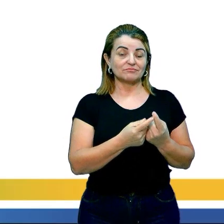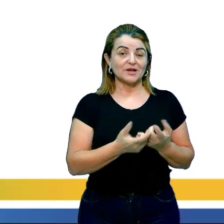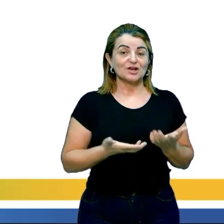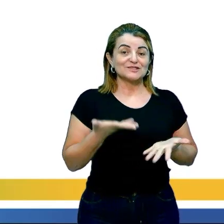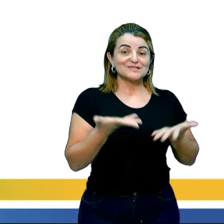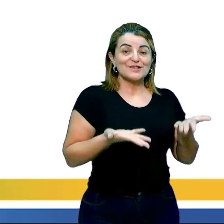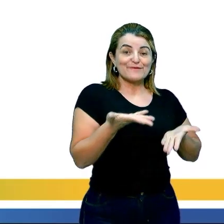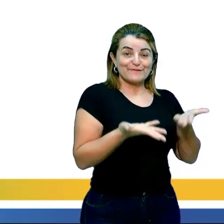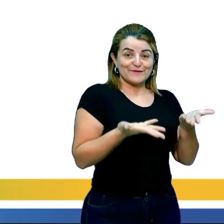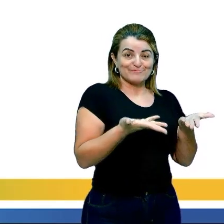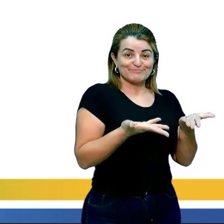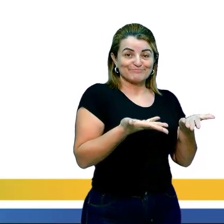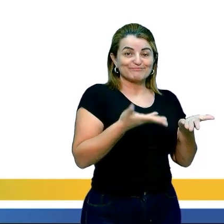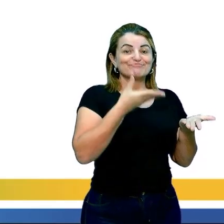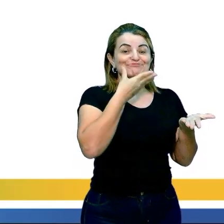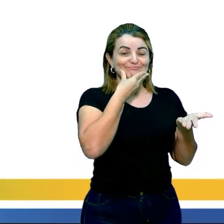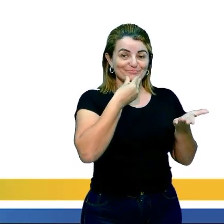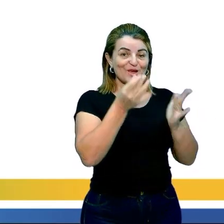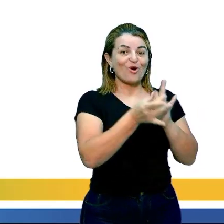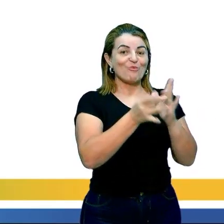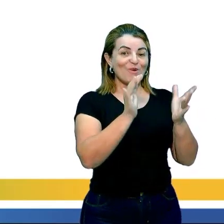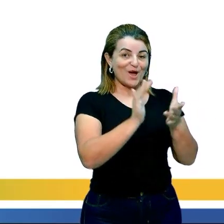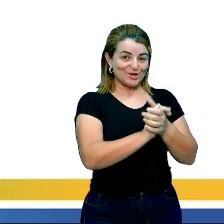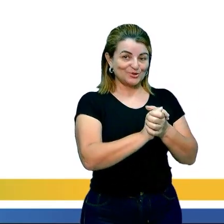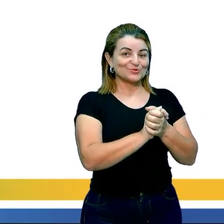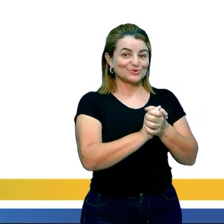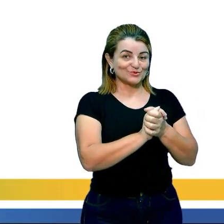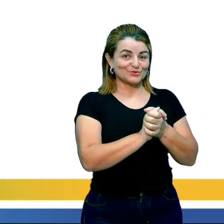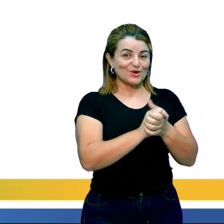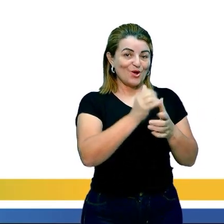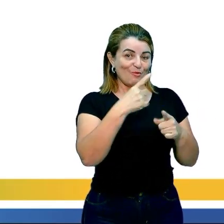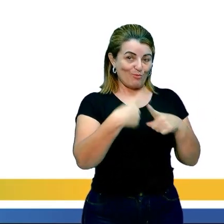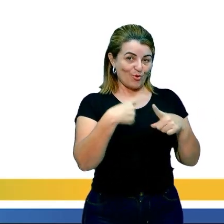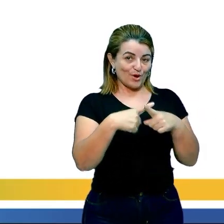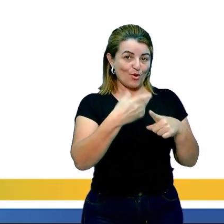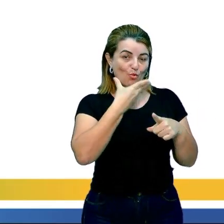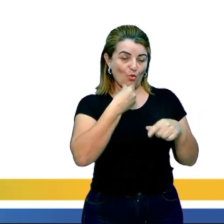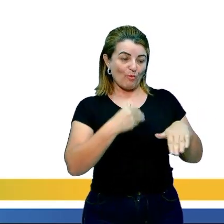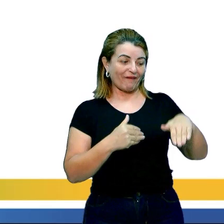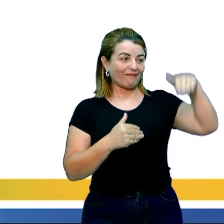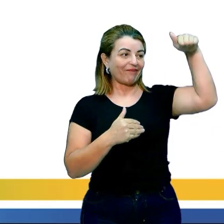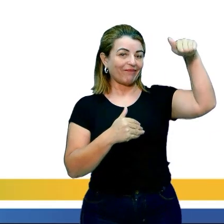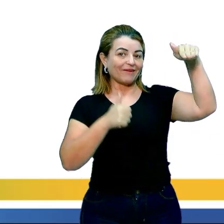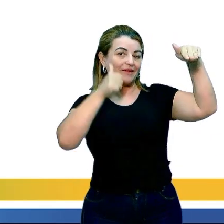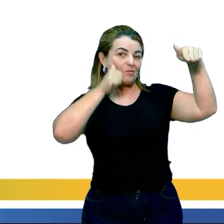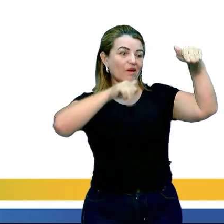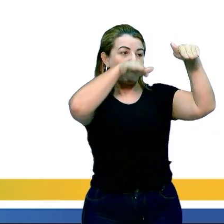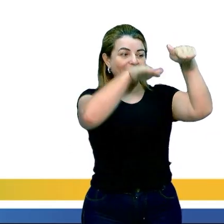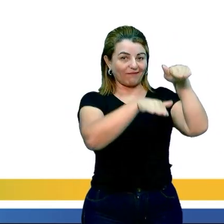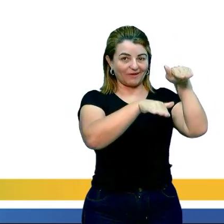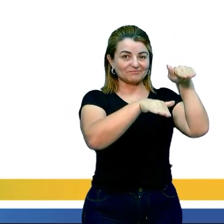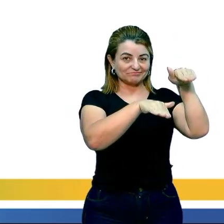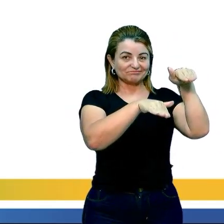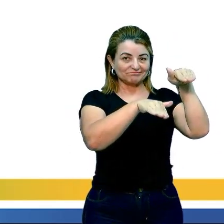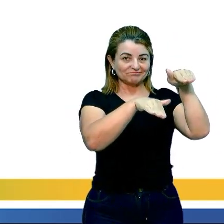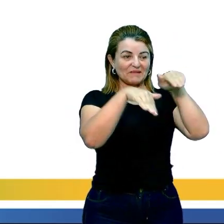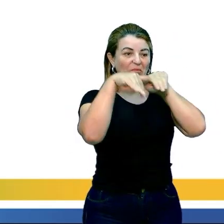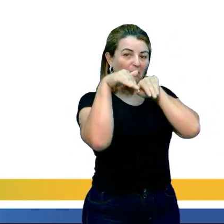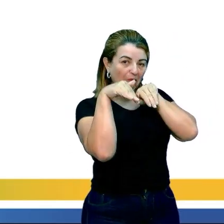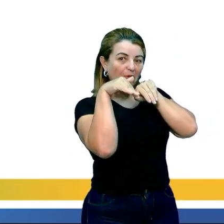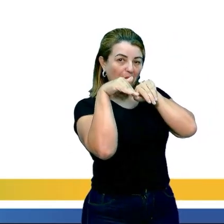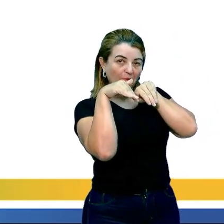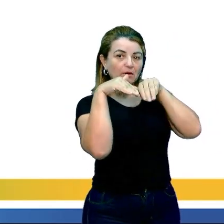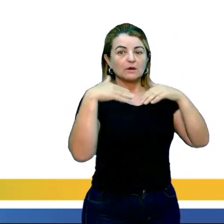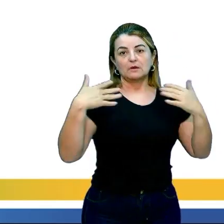seus maridos elas eram consideradas inferiores em todos os sentidos né no século 8 antes de Cristo